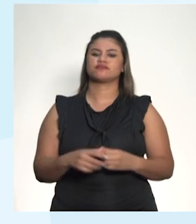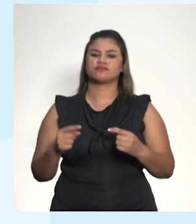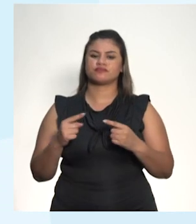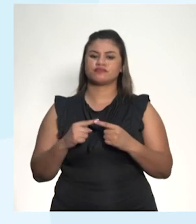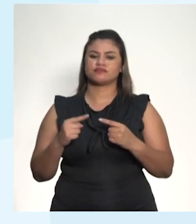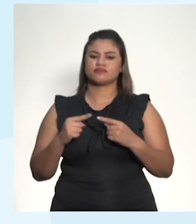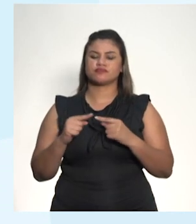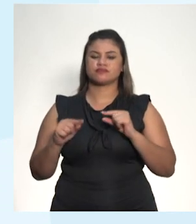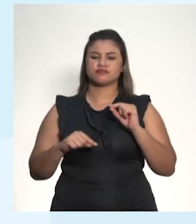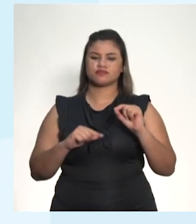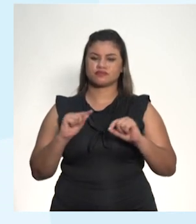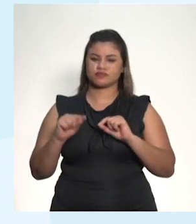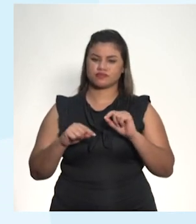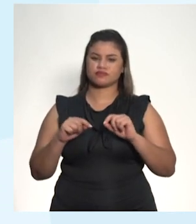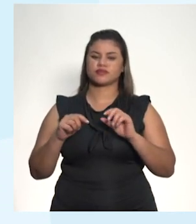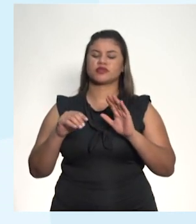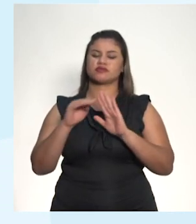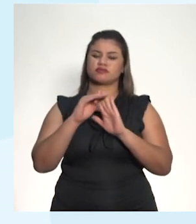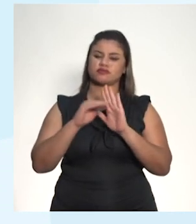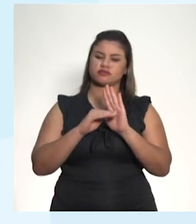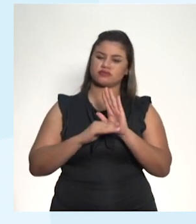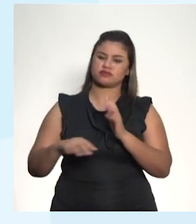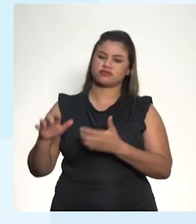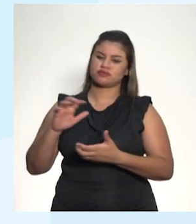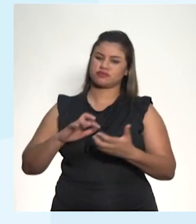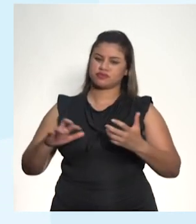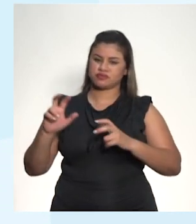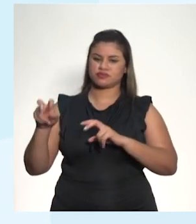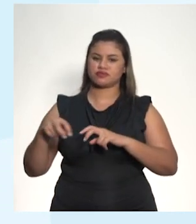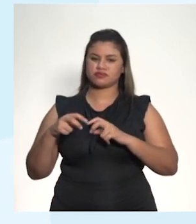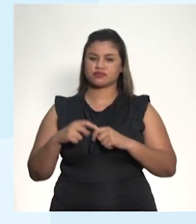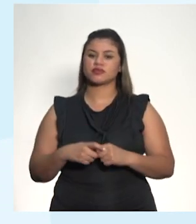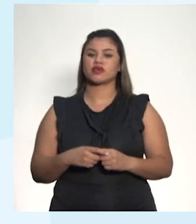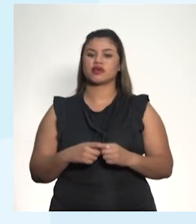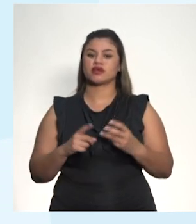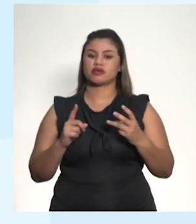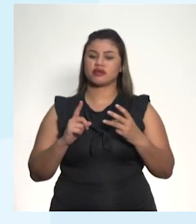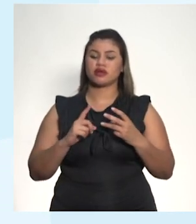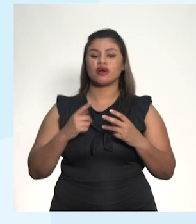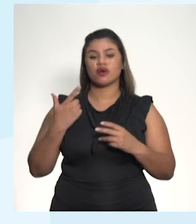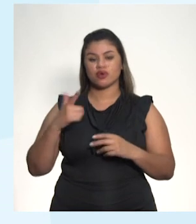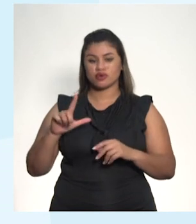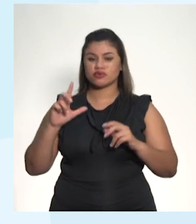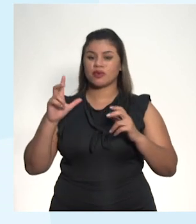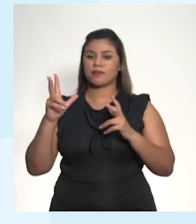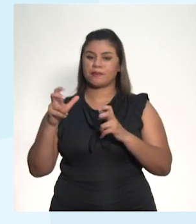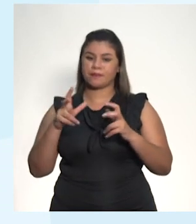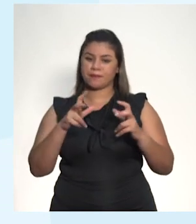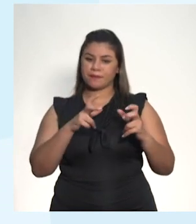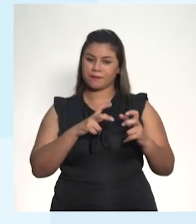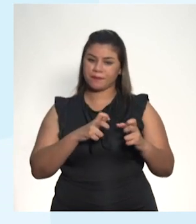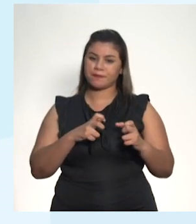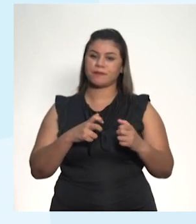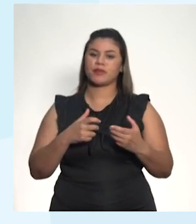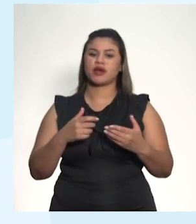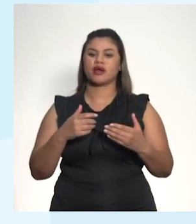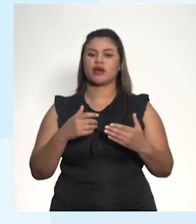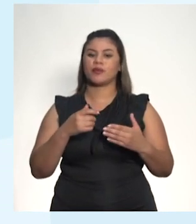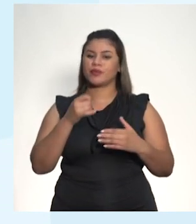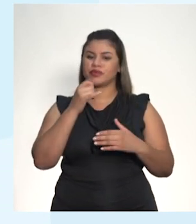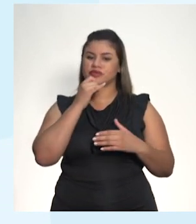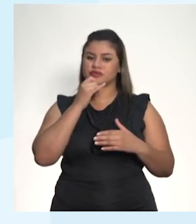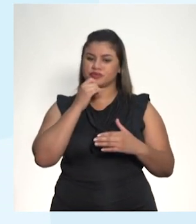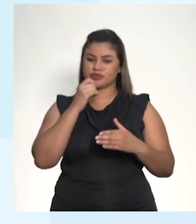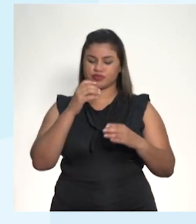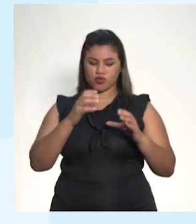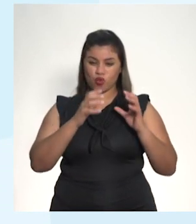também a reforma agrária. A gente tem o reconhecimento do patrimônio cultural e material, por exemplo, as quebradoras de coco. Então, a gente tem ali